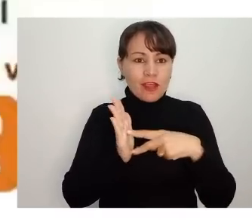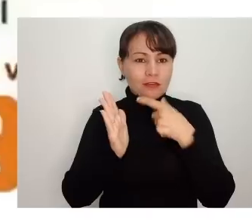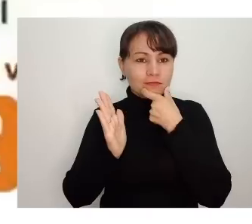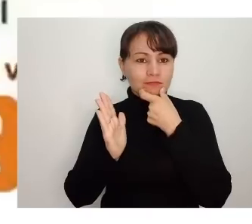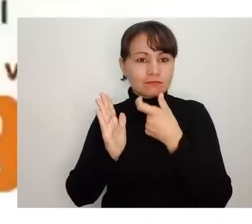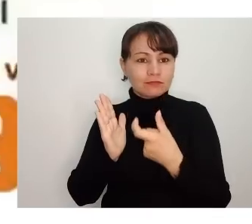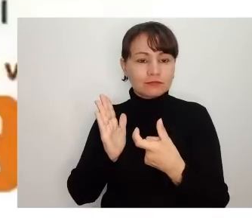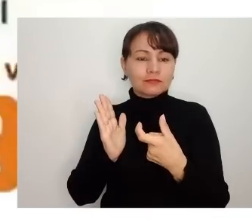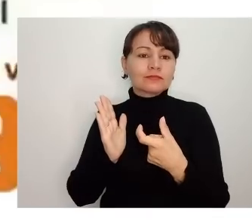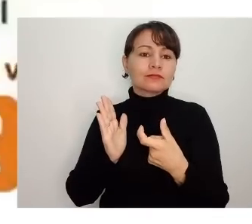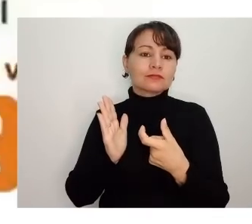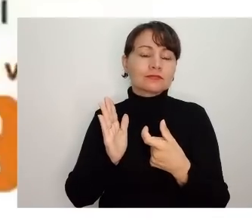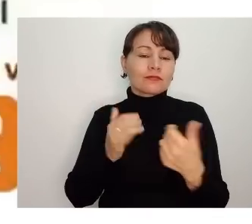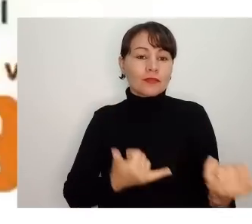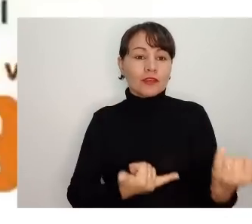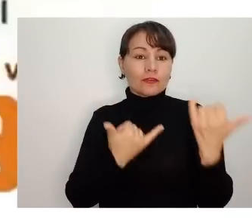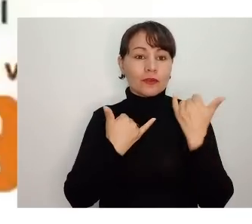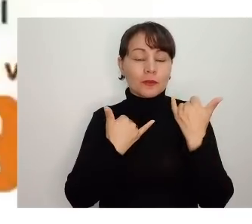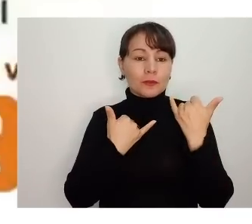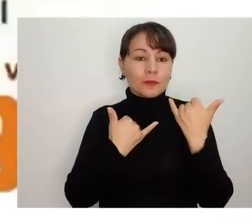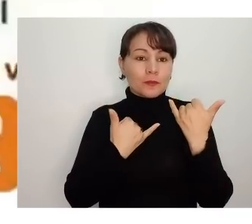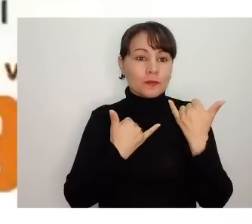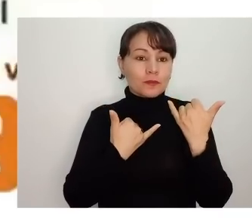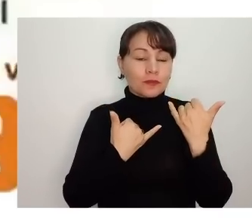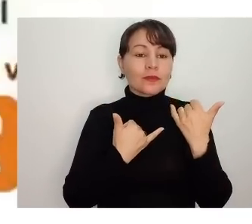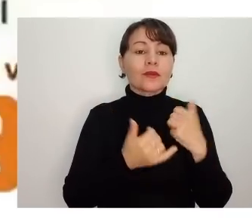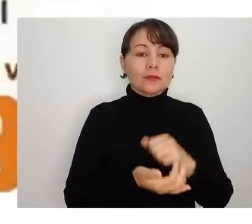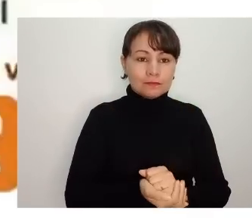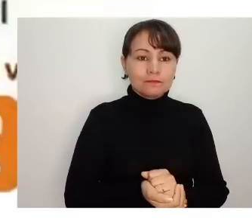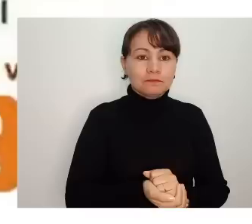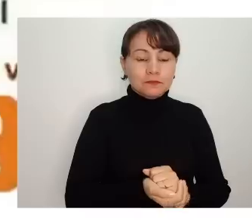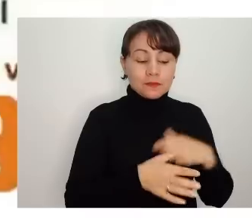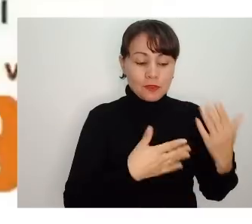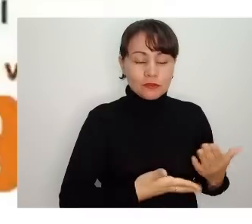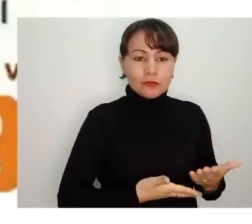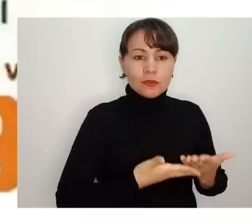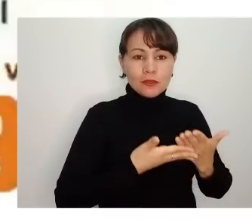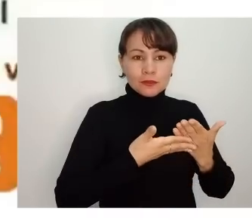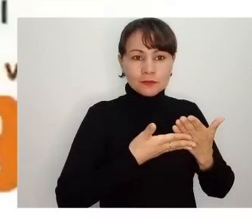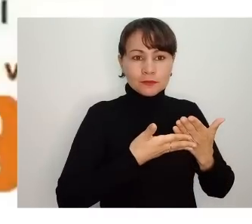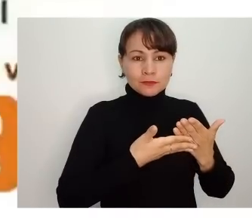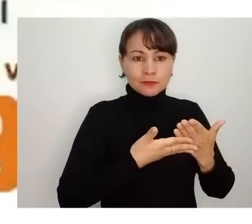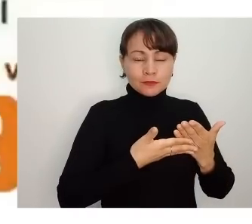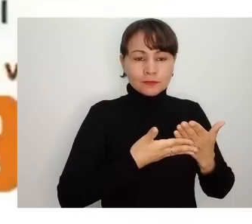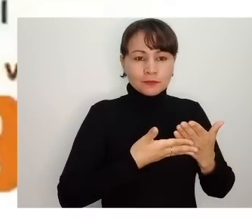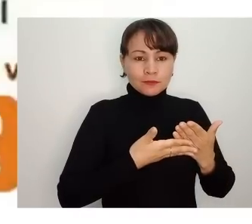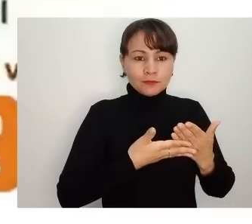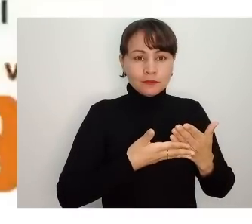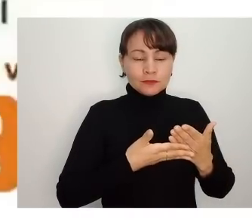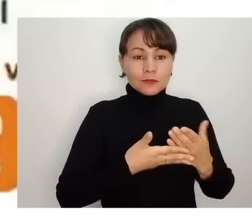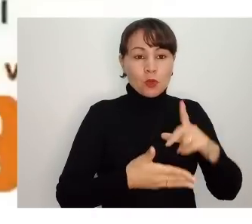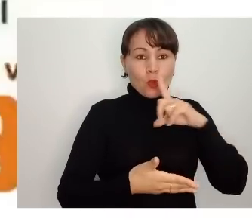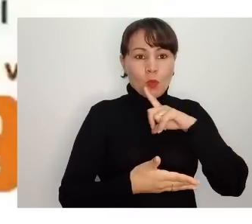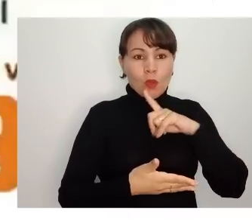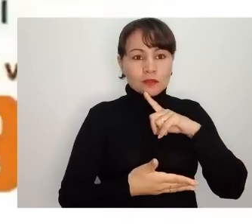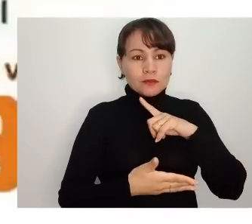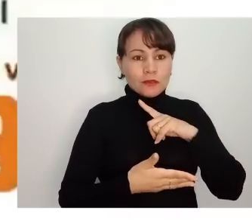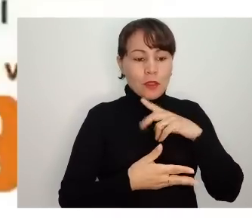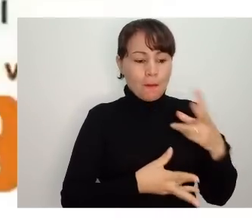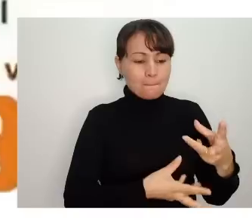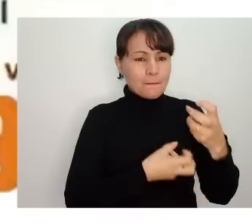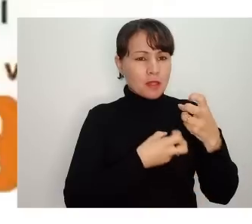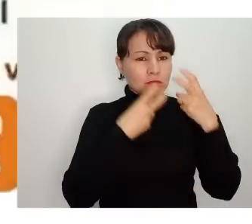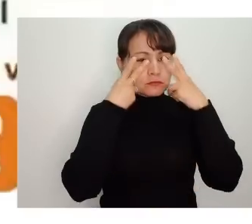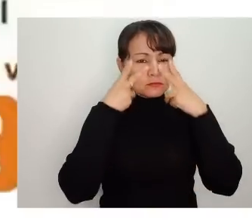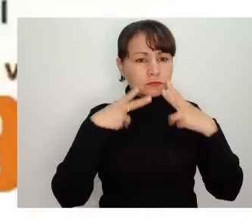significados daquelas palavras, daquela informação, olha as vias que são estimuladas. Quando eu tenho